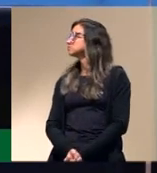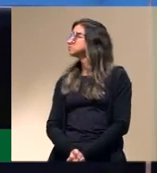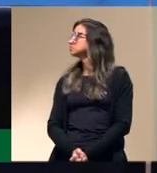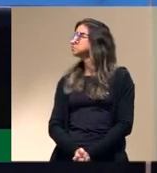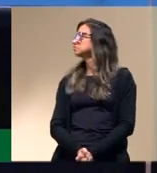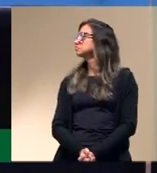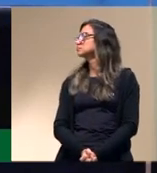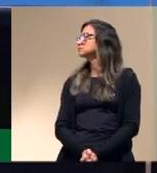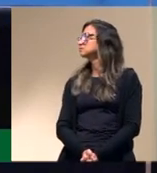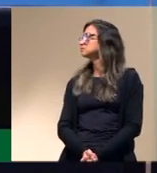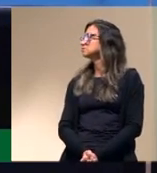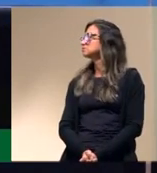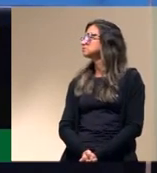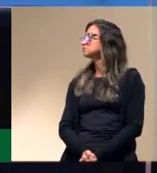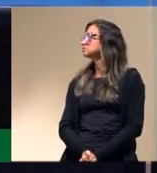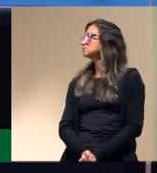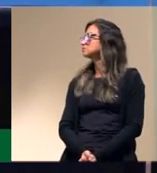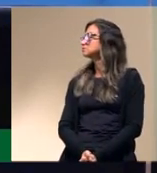Então, muito bem.